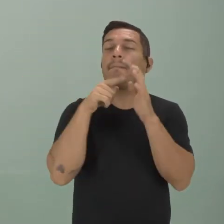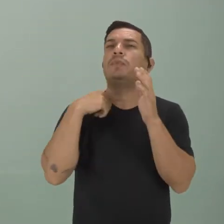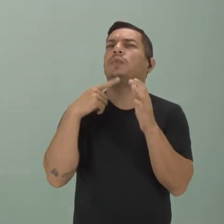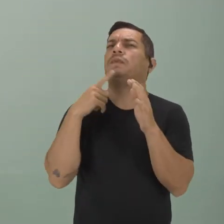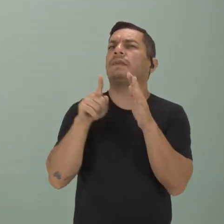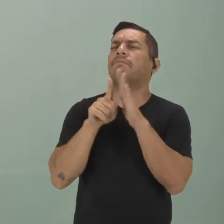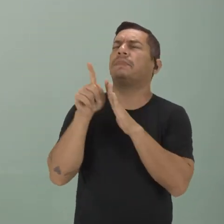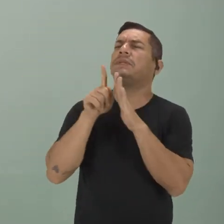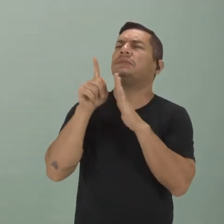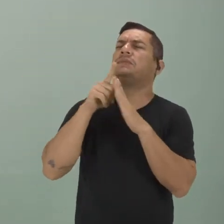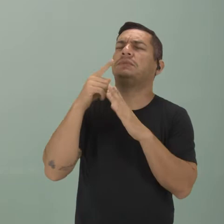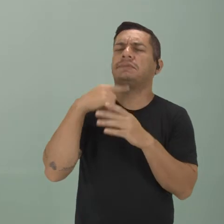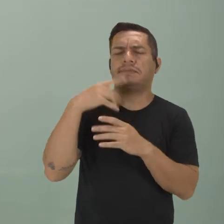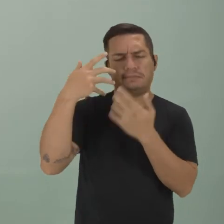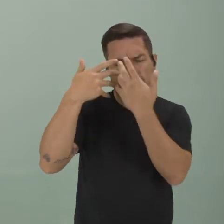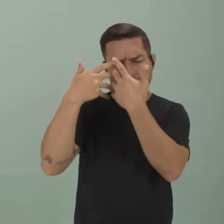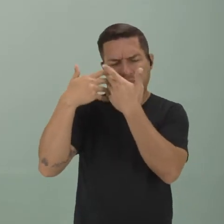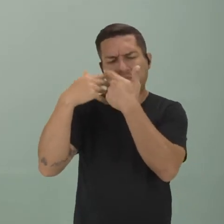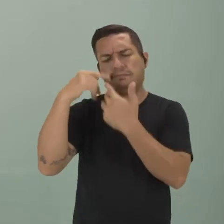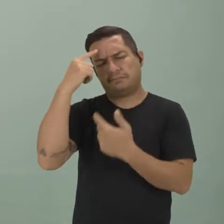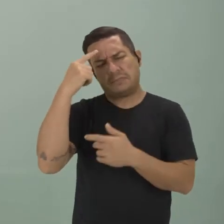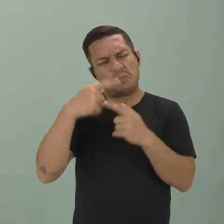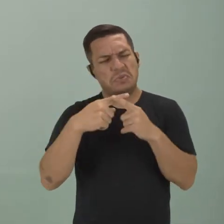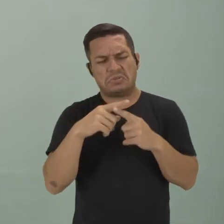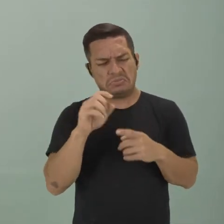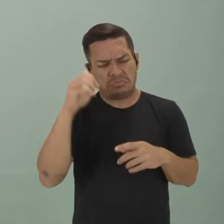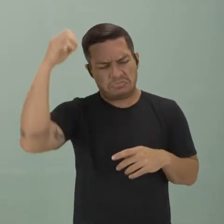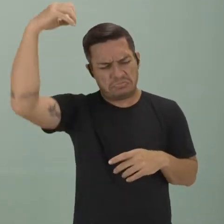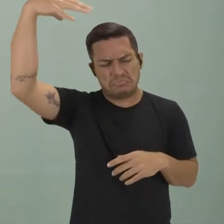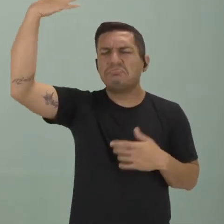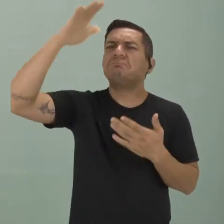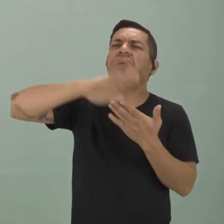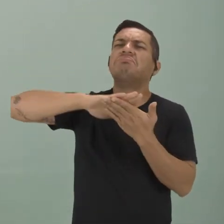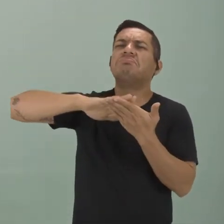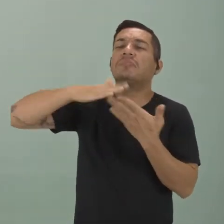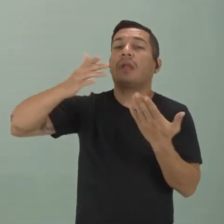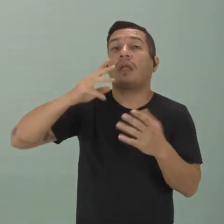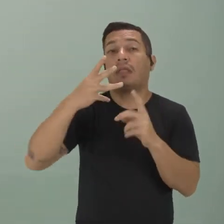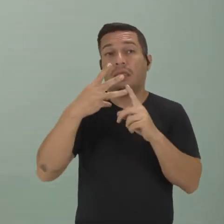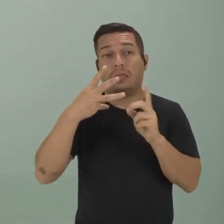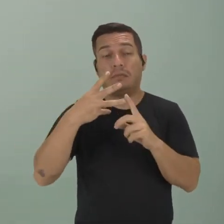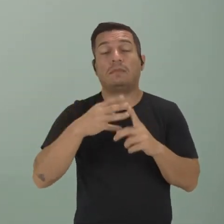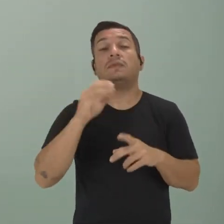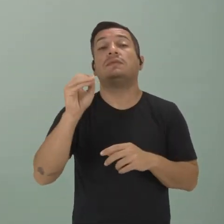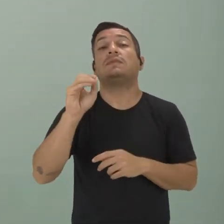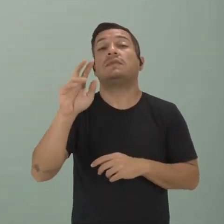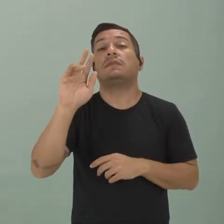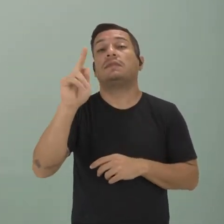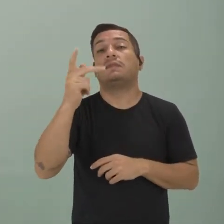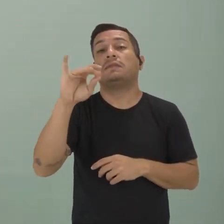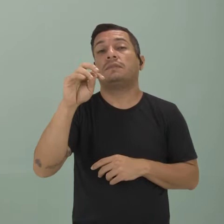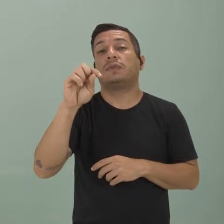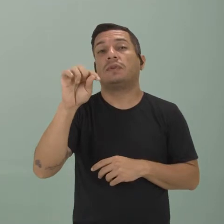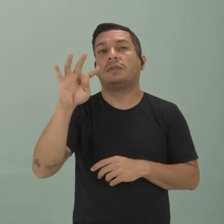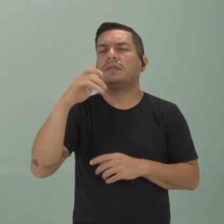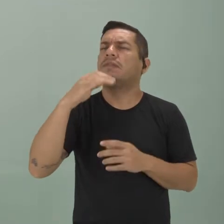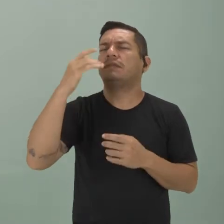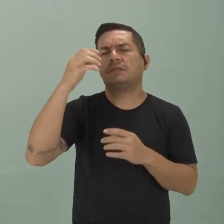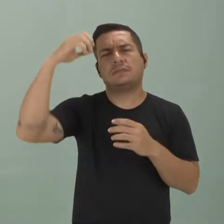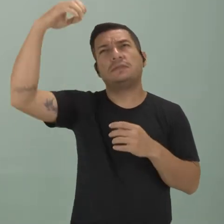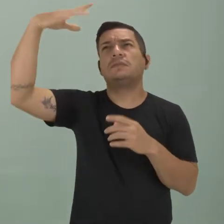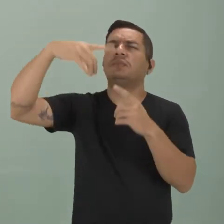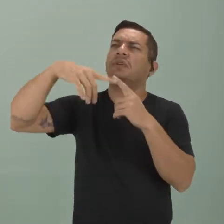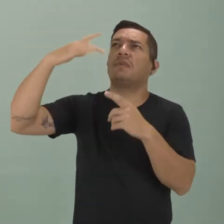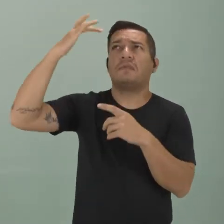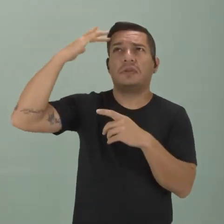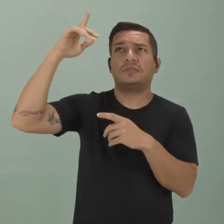uma questão, você criou uma pergunta para o seu problema. E depois você criou hipóteses para essa pergunta. Ah, não